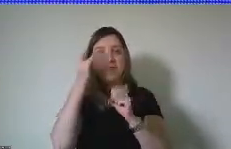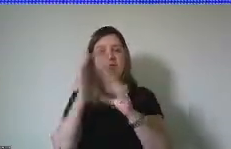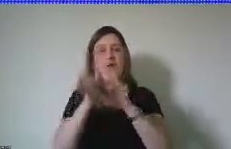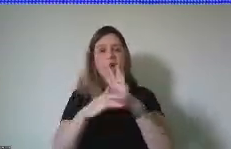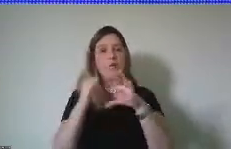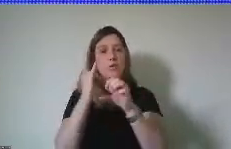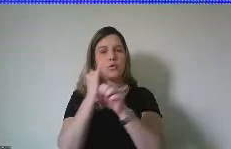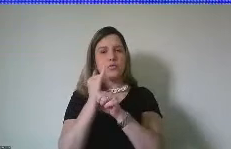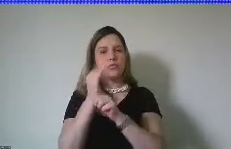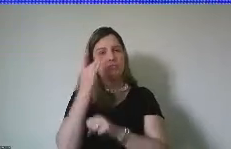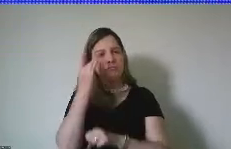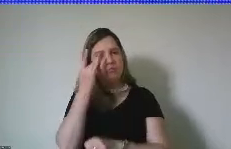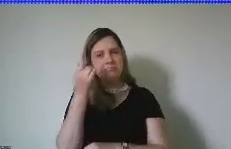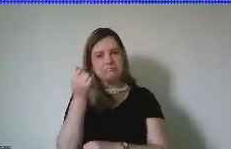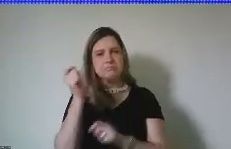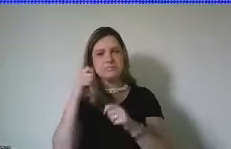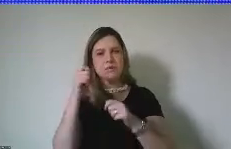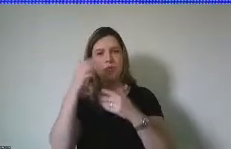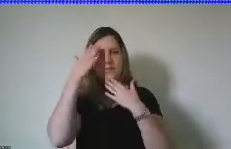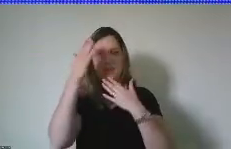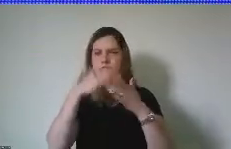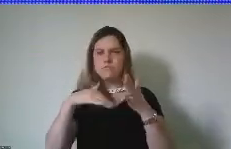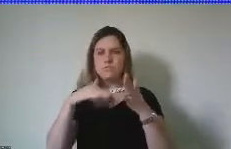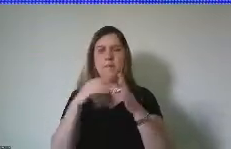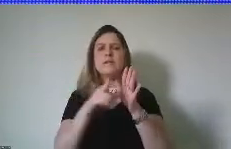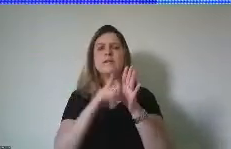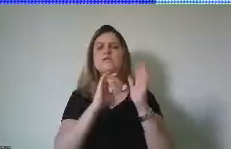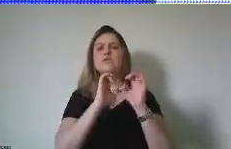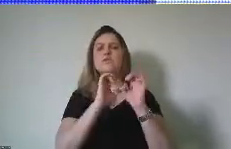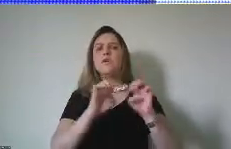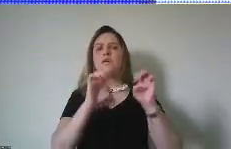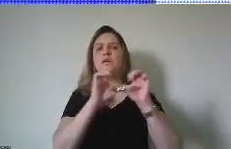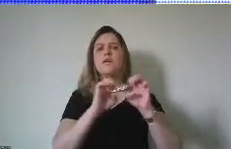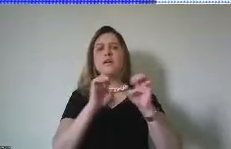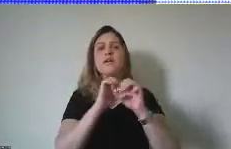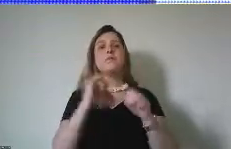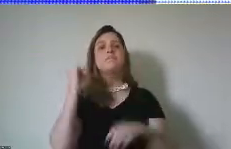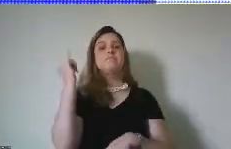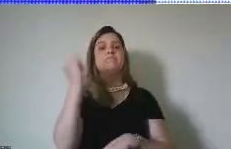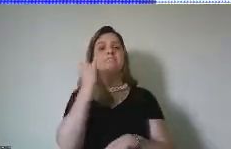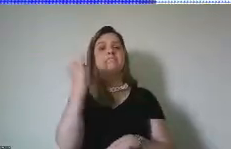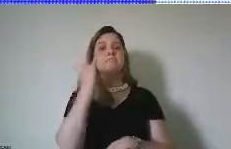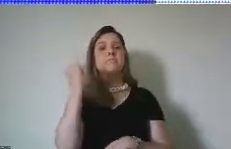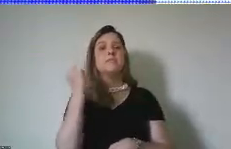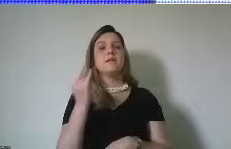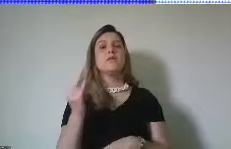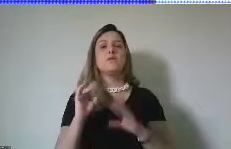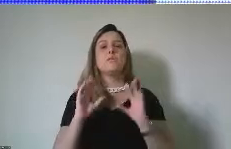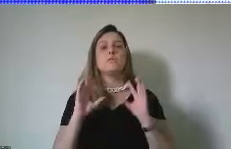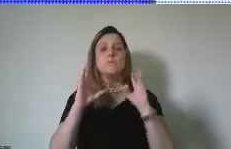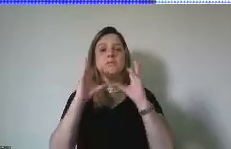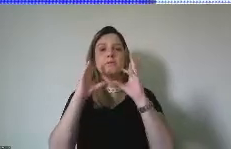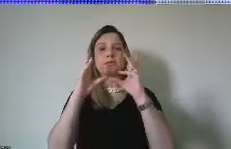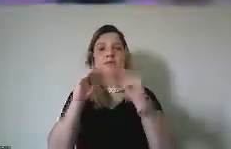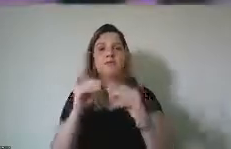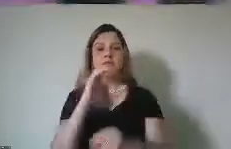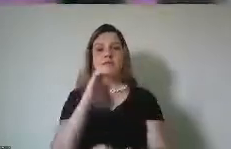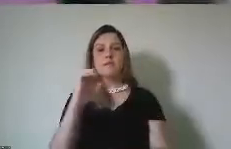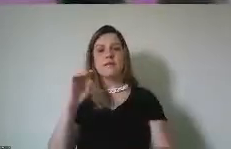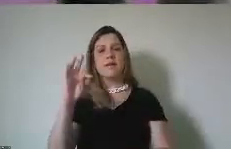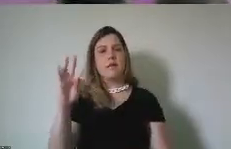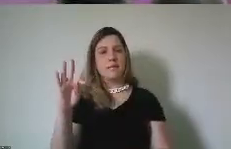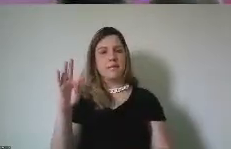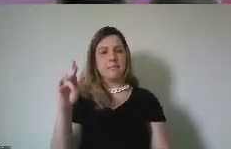eu gostaria de começar o evento falando sobre um tema muito importante para esse etep e para todos que se relacionam conosco a